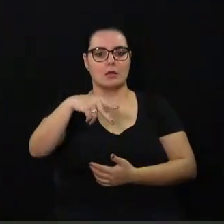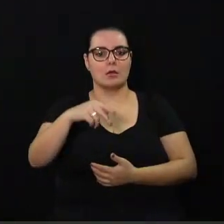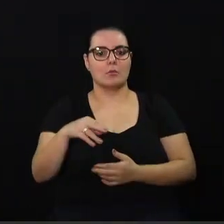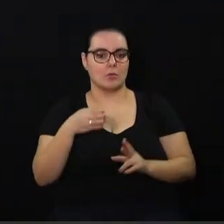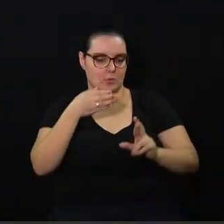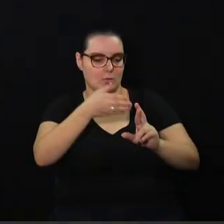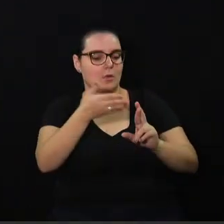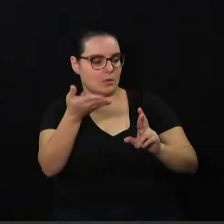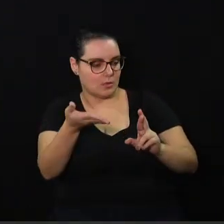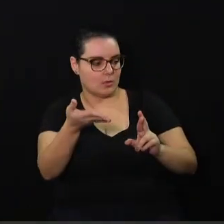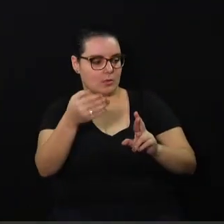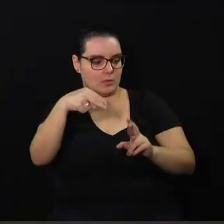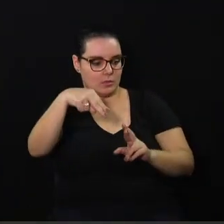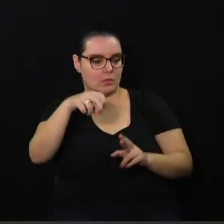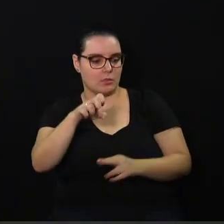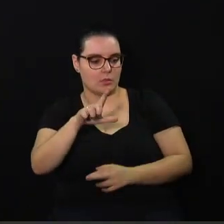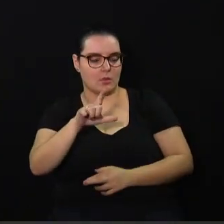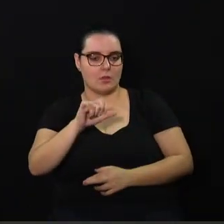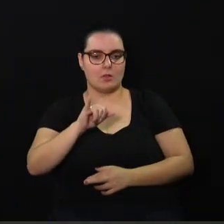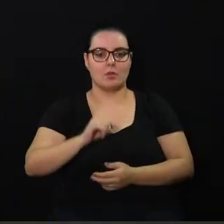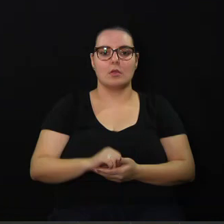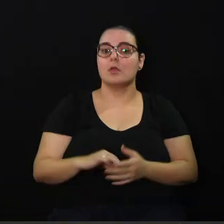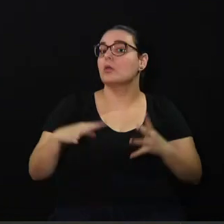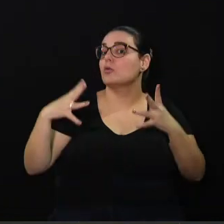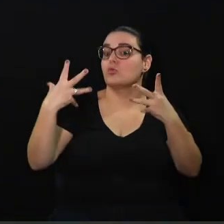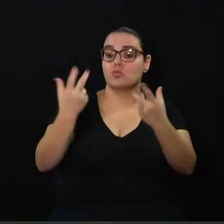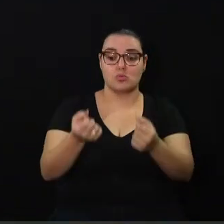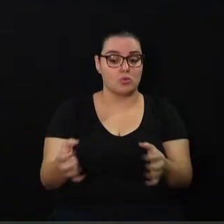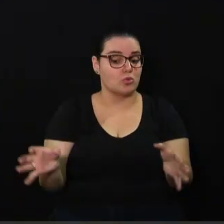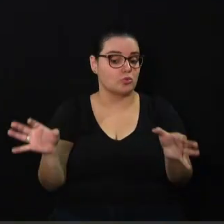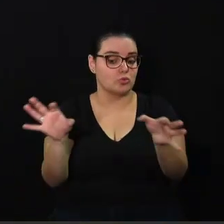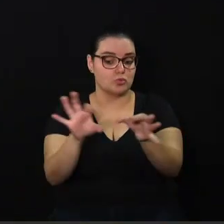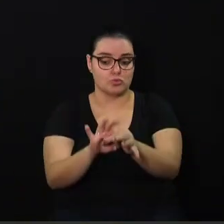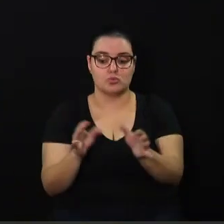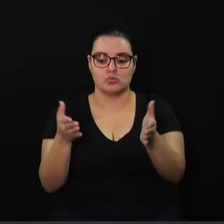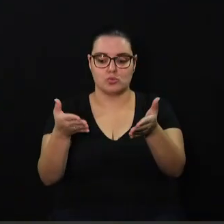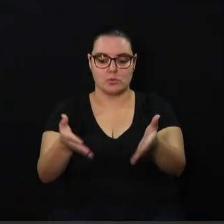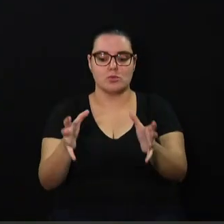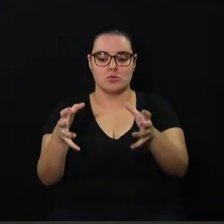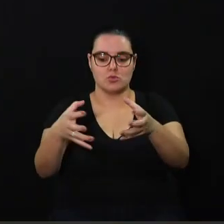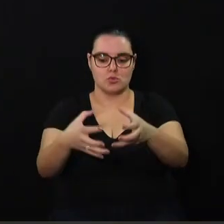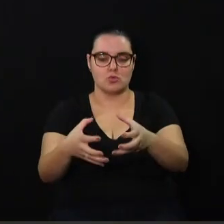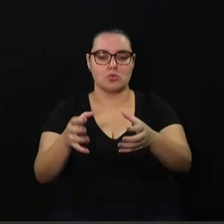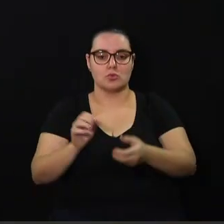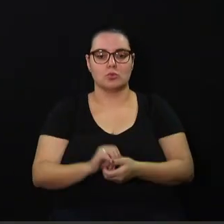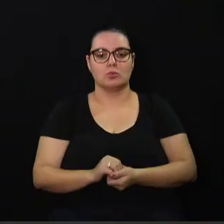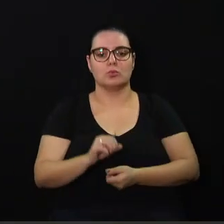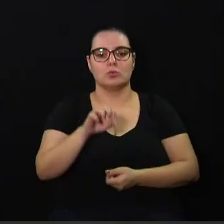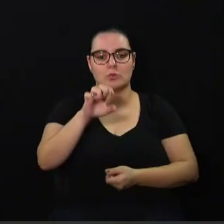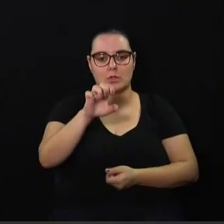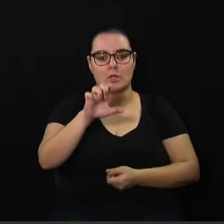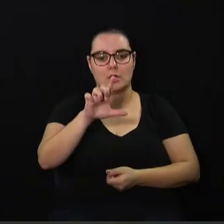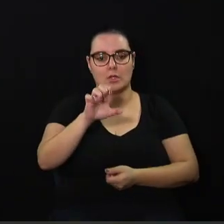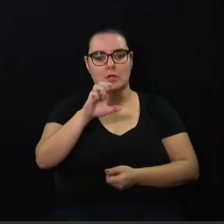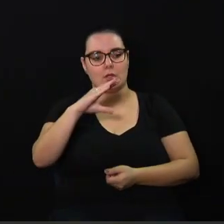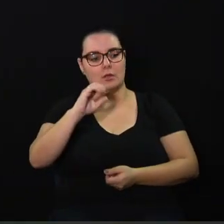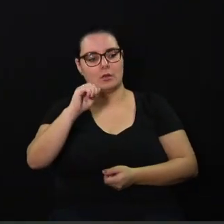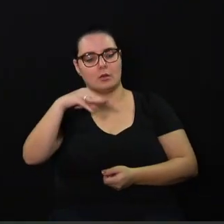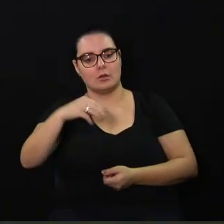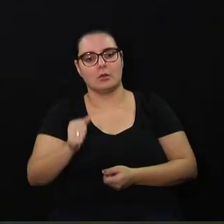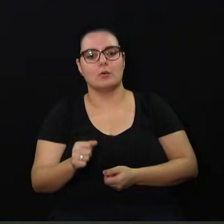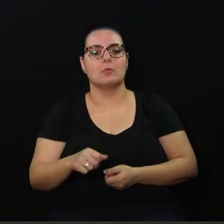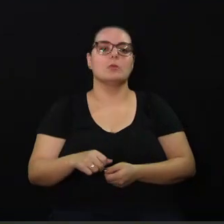como todos os que fazem parte dela e campi da escola do legislativo que tem feito e